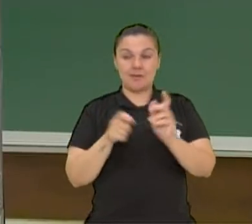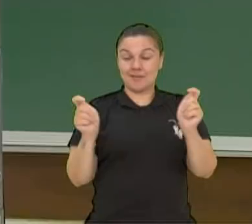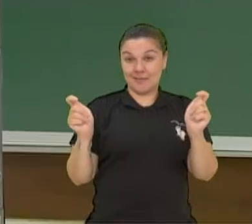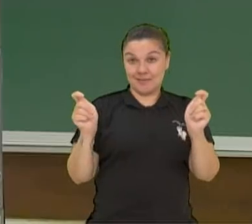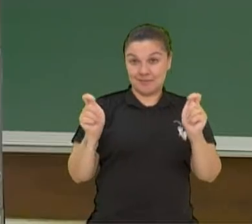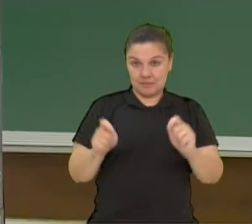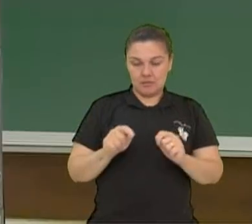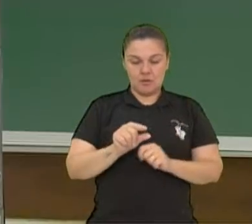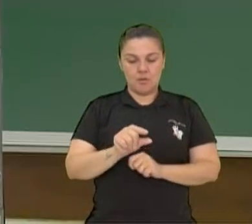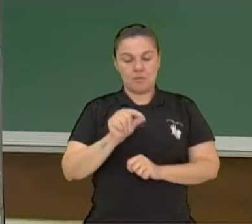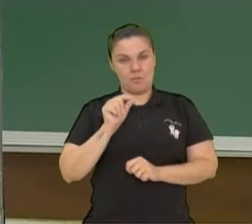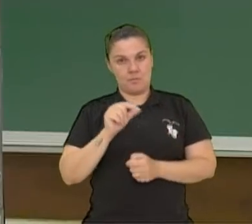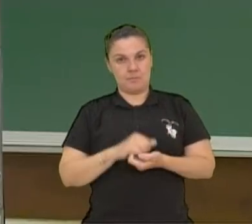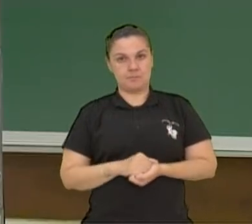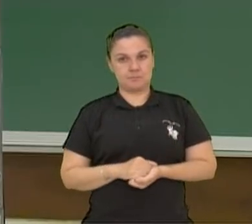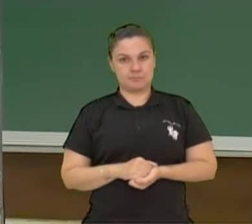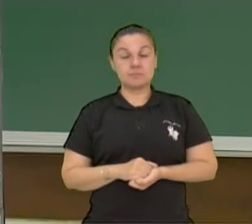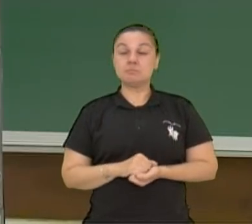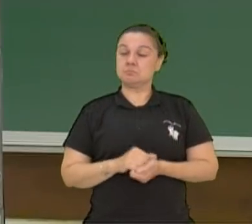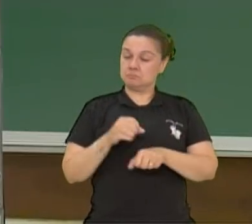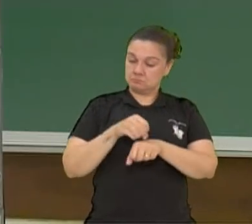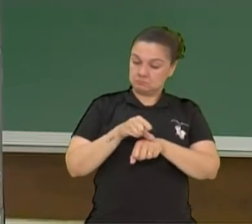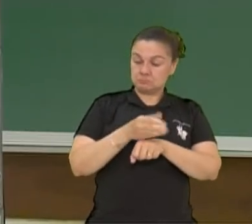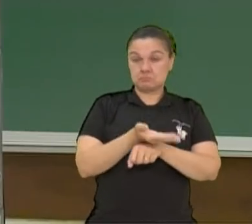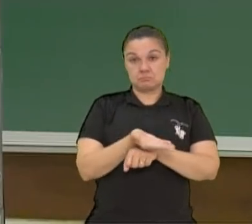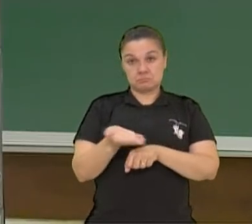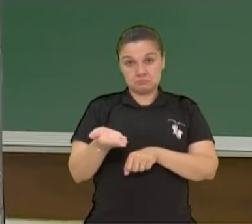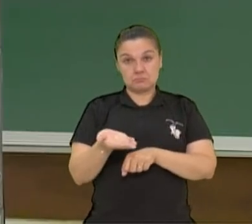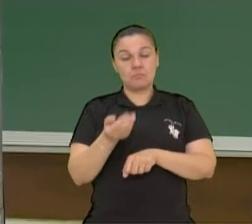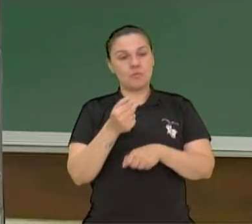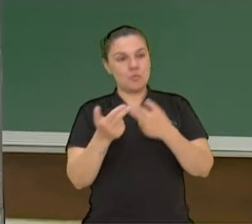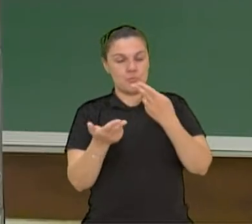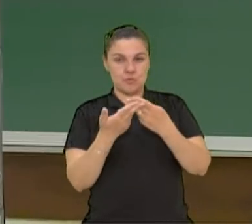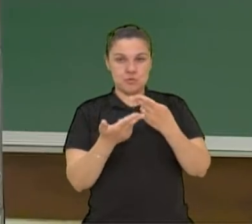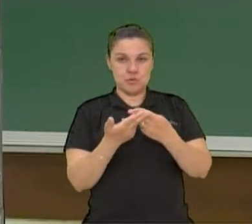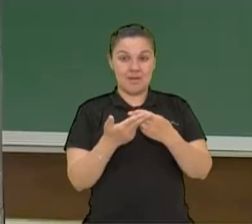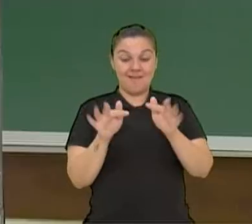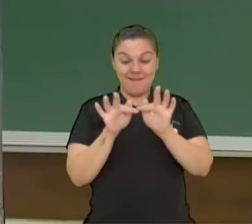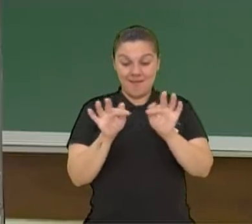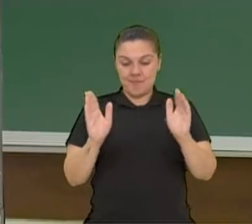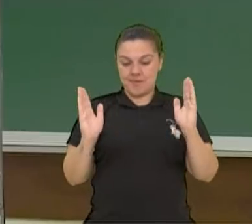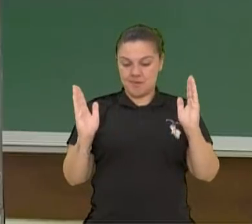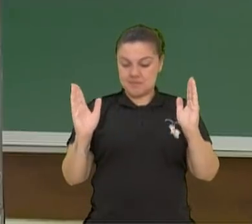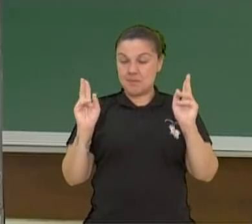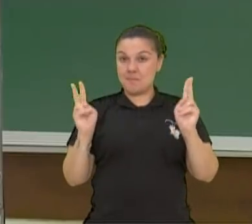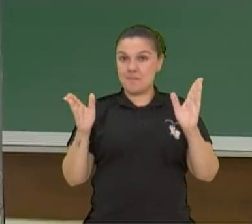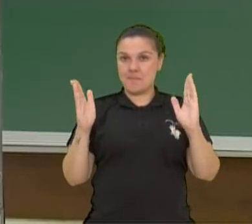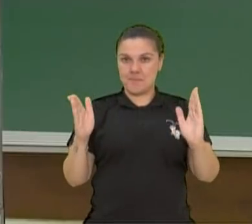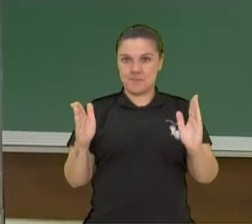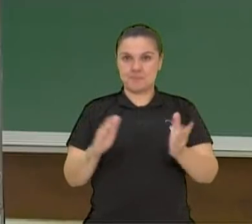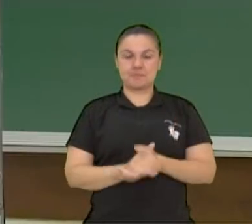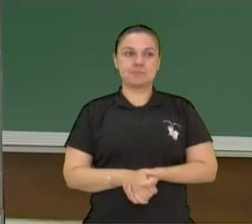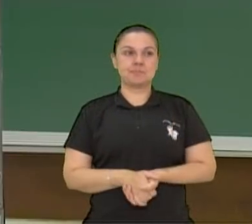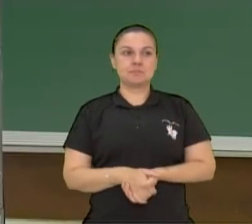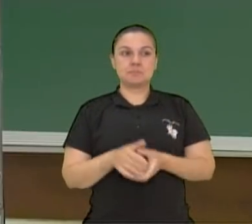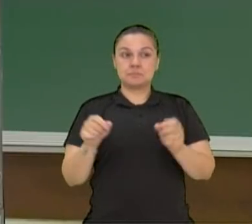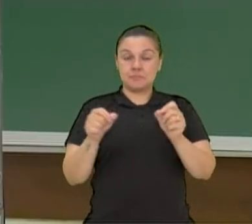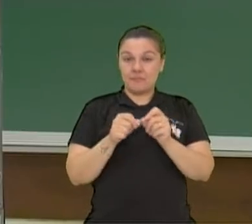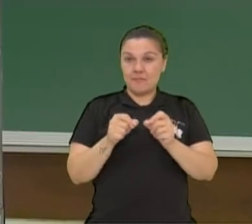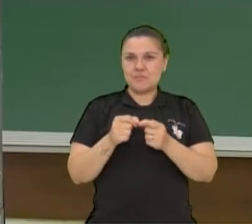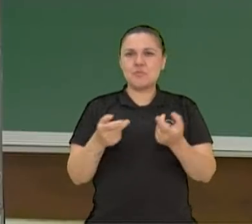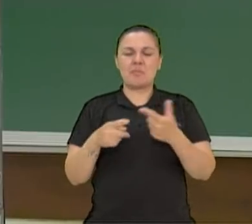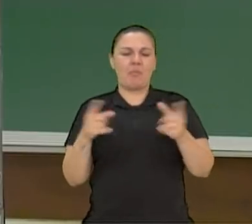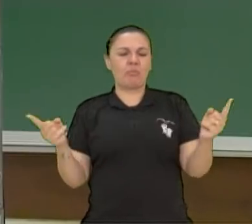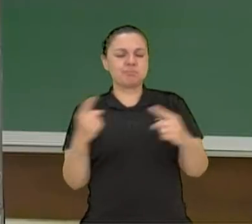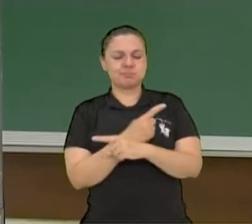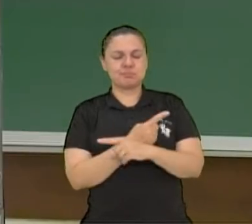possibilitado ser opcional, então recomenda-se que utilize quando houver essa possibilidade de produzir uma